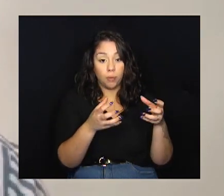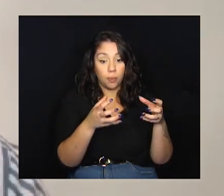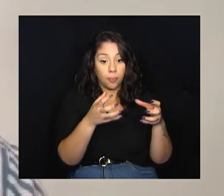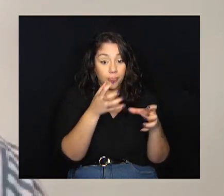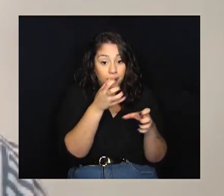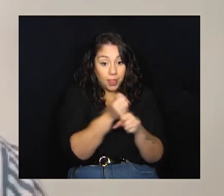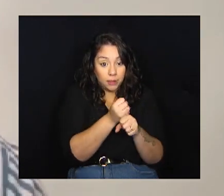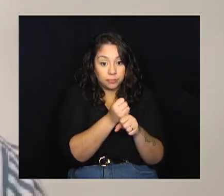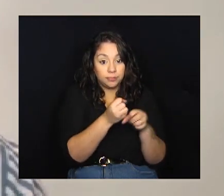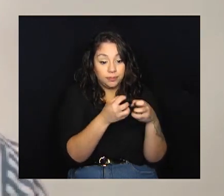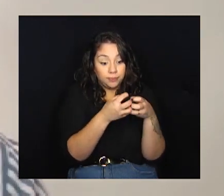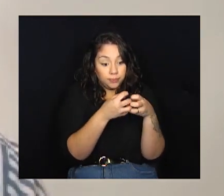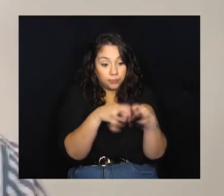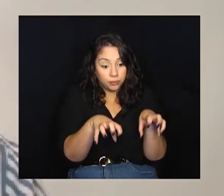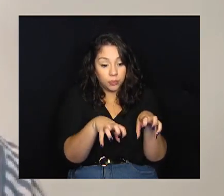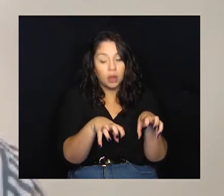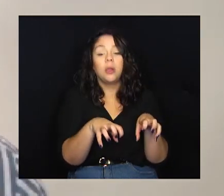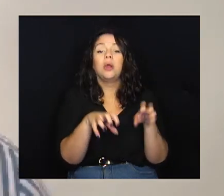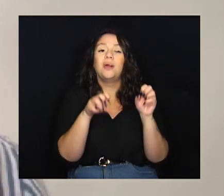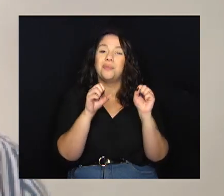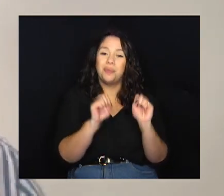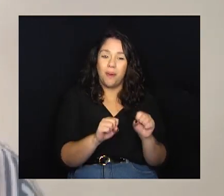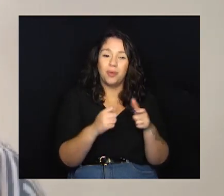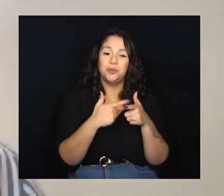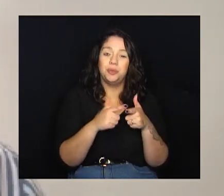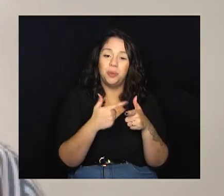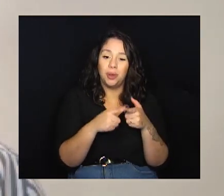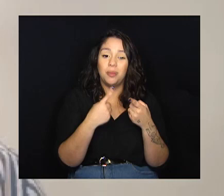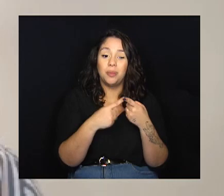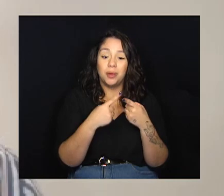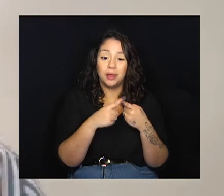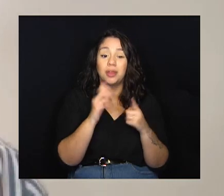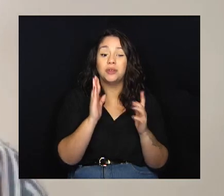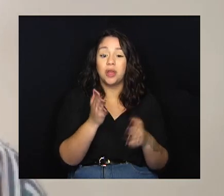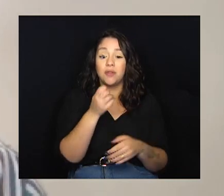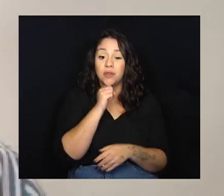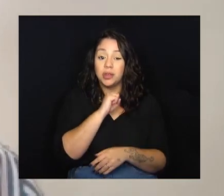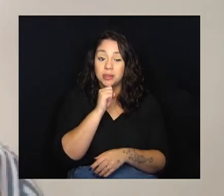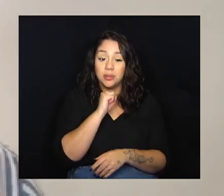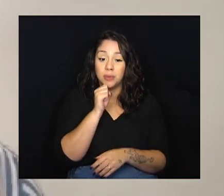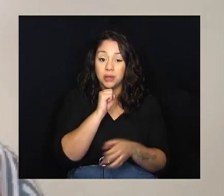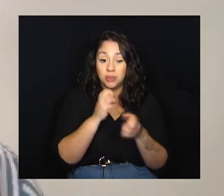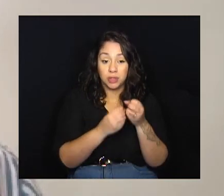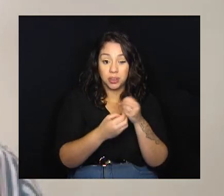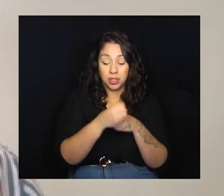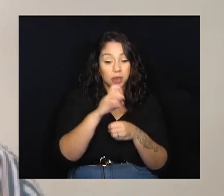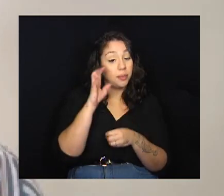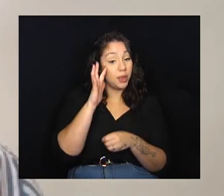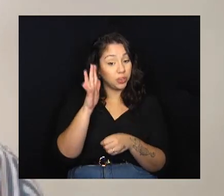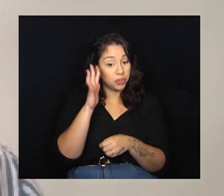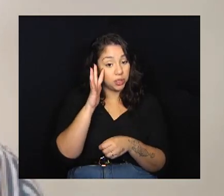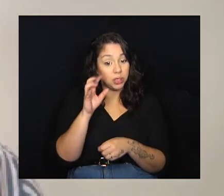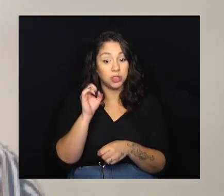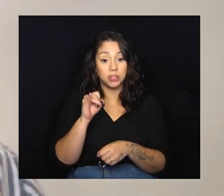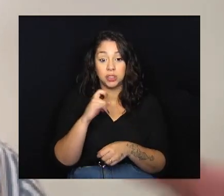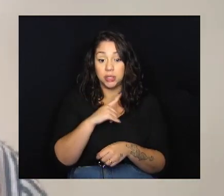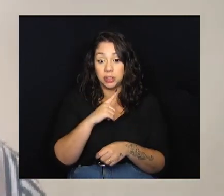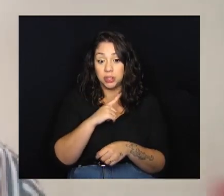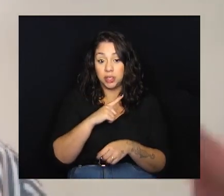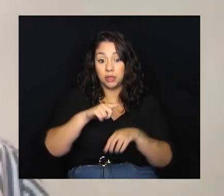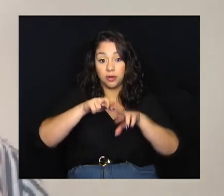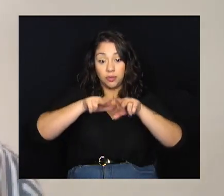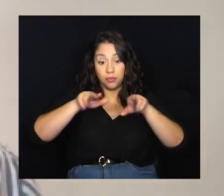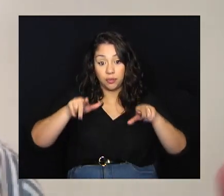pode ter algum problema por conta do envelhecimento da célula digamos assim pensa como se eu tivesse uma série de